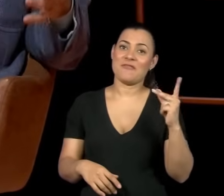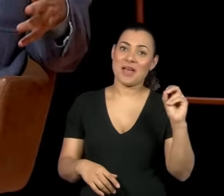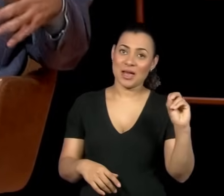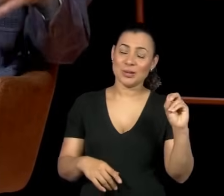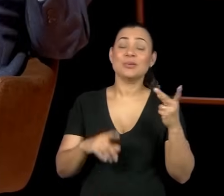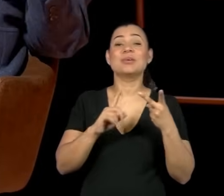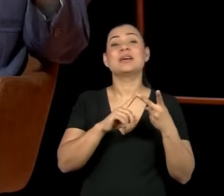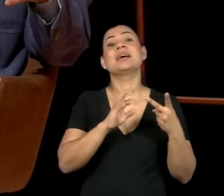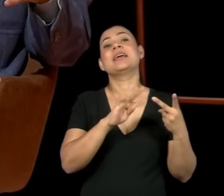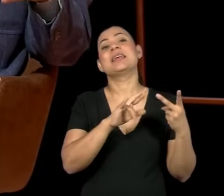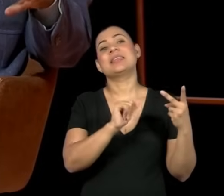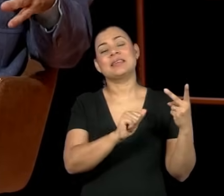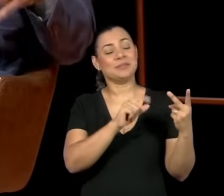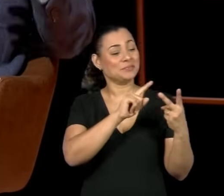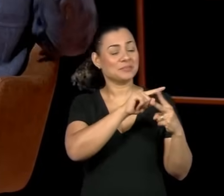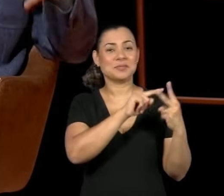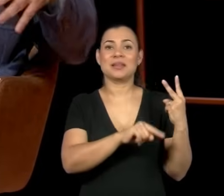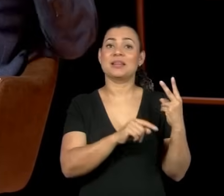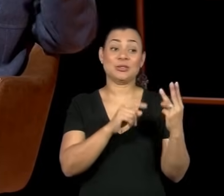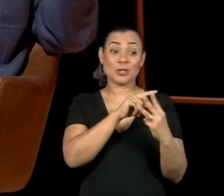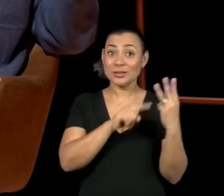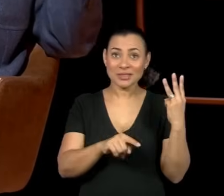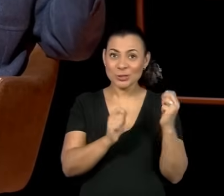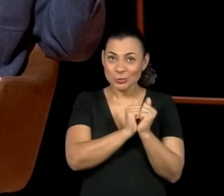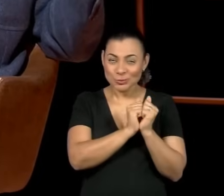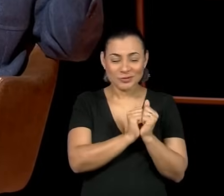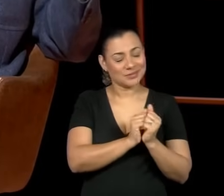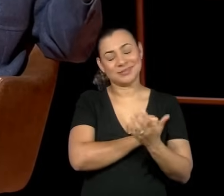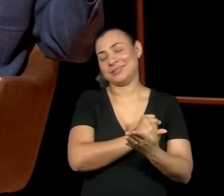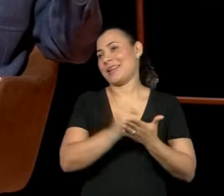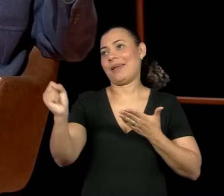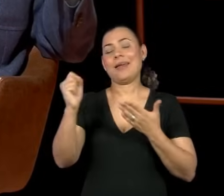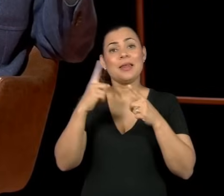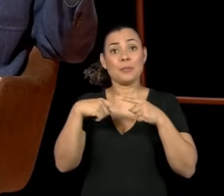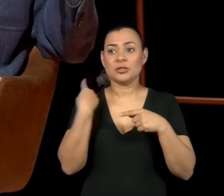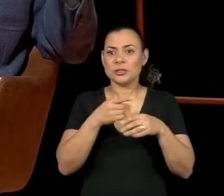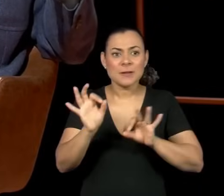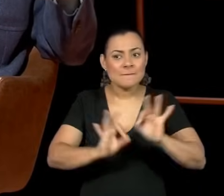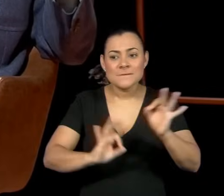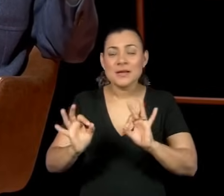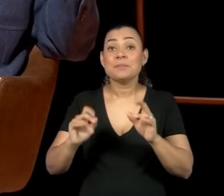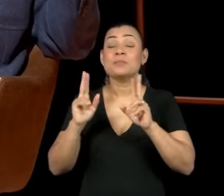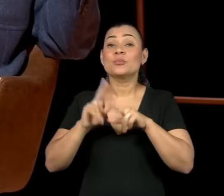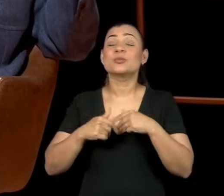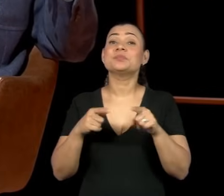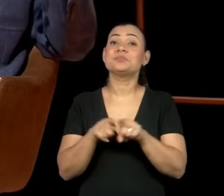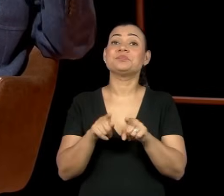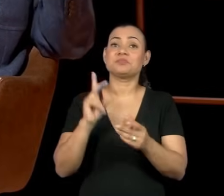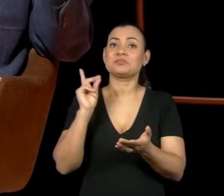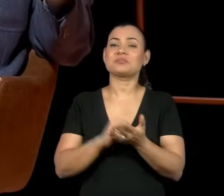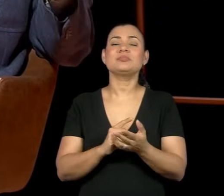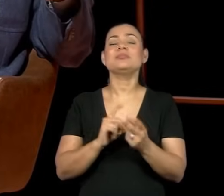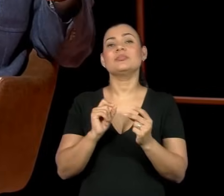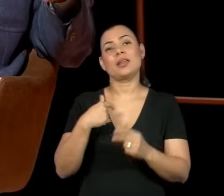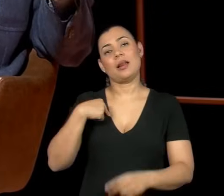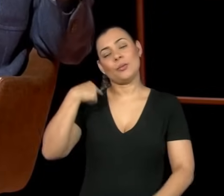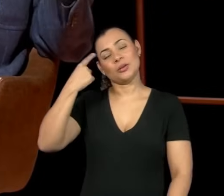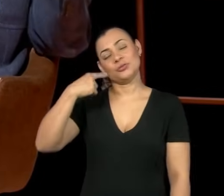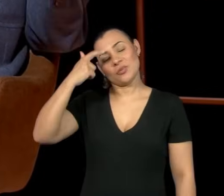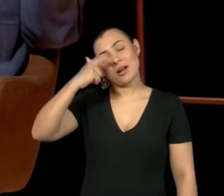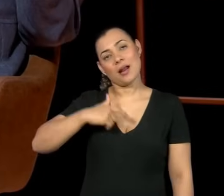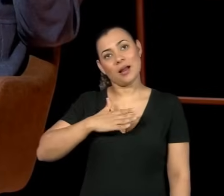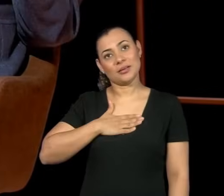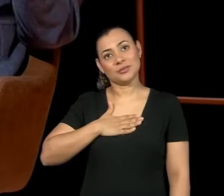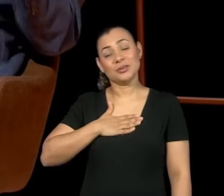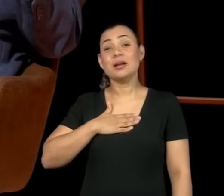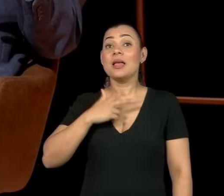pode imaginar quando os três se reuniam. O primeiro momento de emoção da Rita foi quando eu sou advogado. Quando